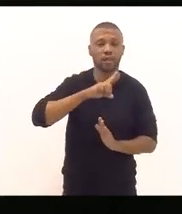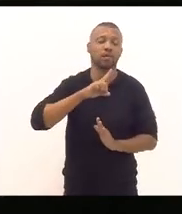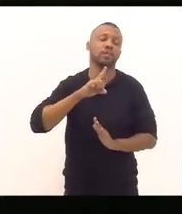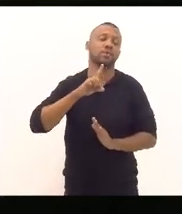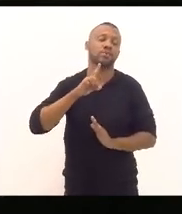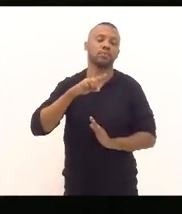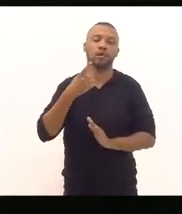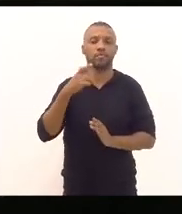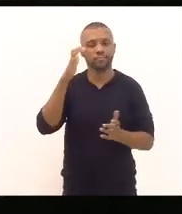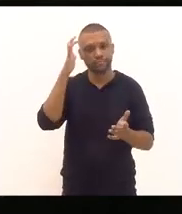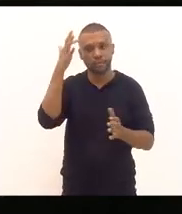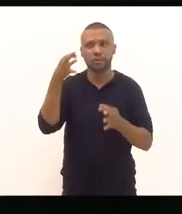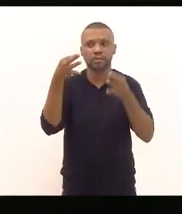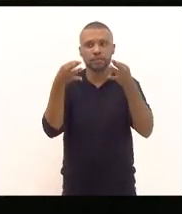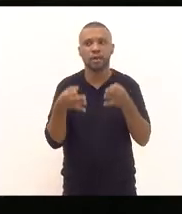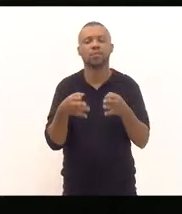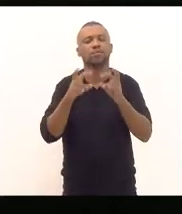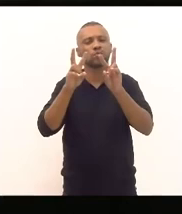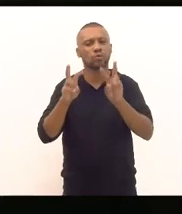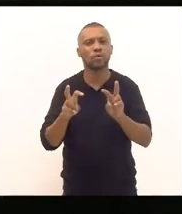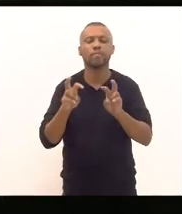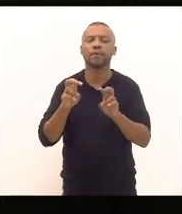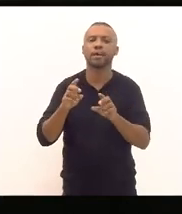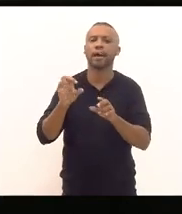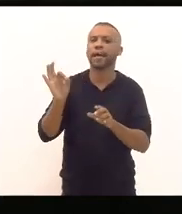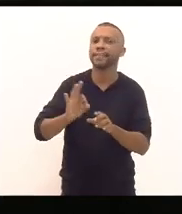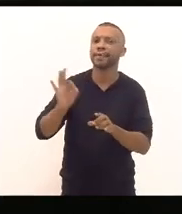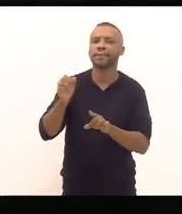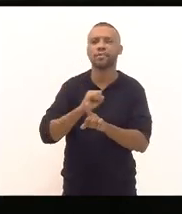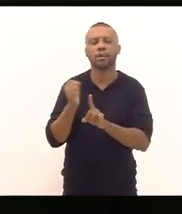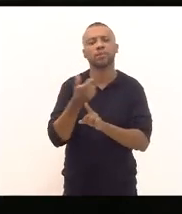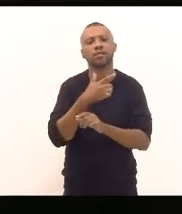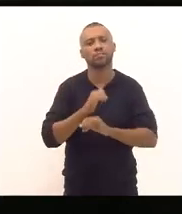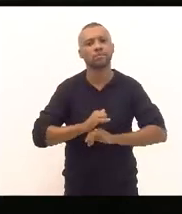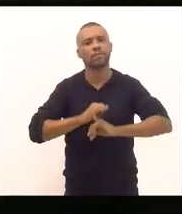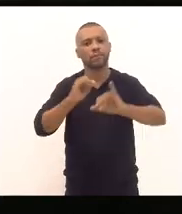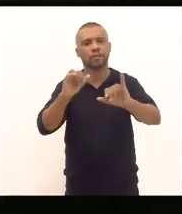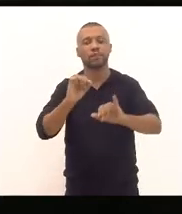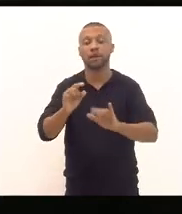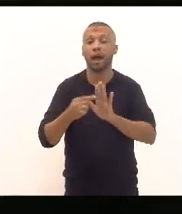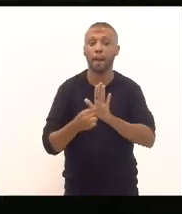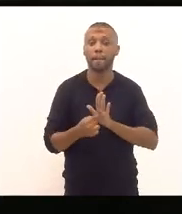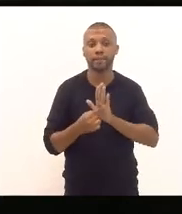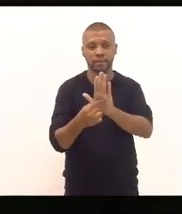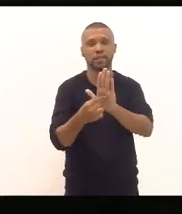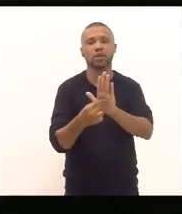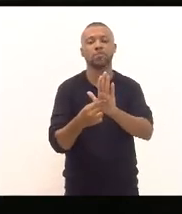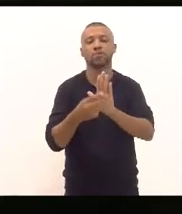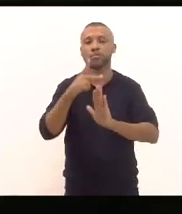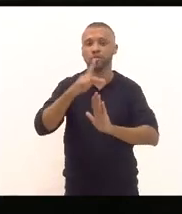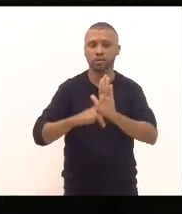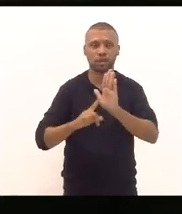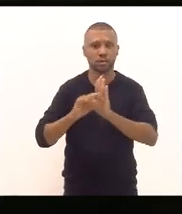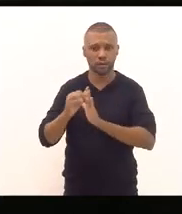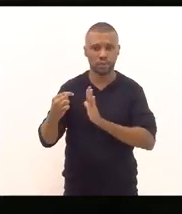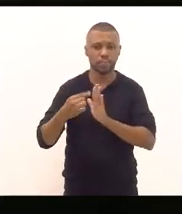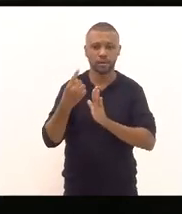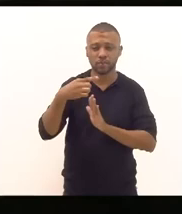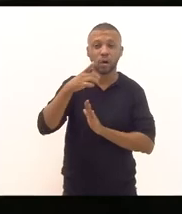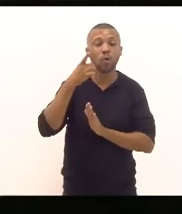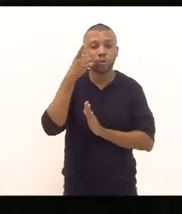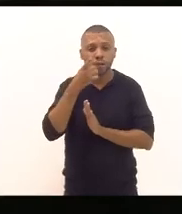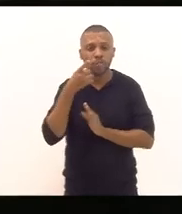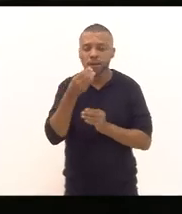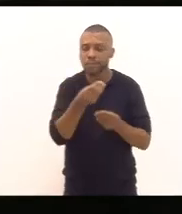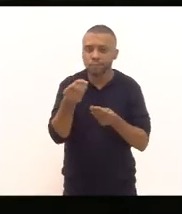exata em relação à questão da tarifa social então eu tô deixando aqui apresentação desse projeto para que todos os